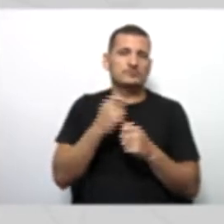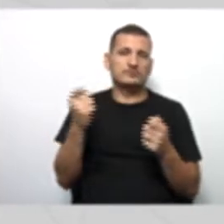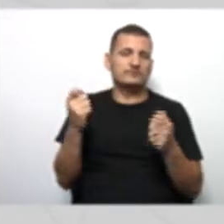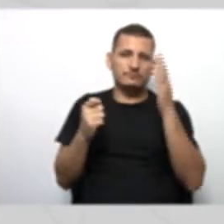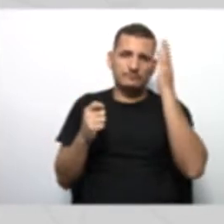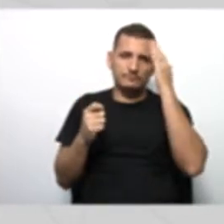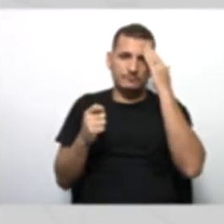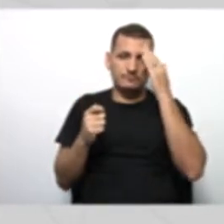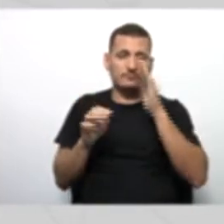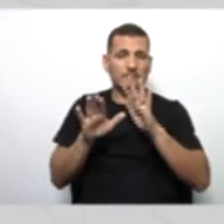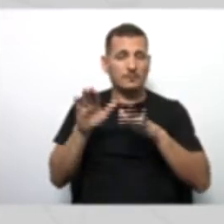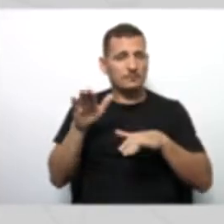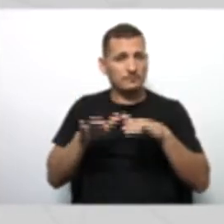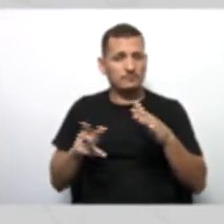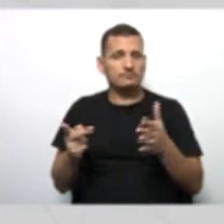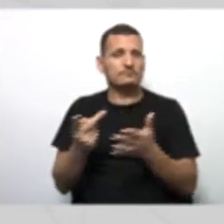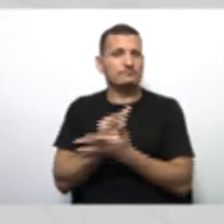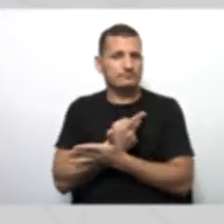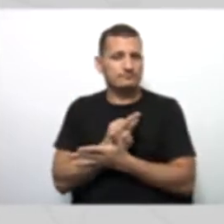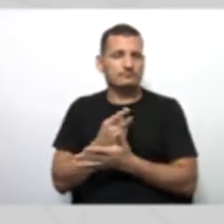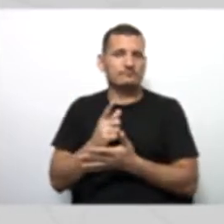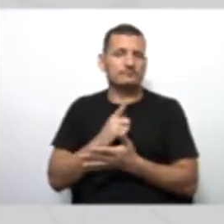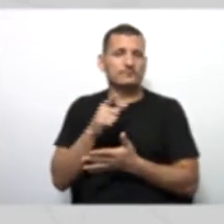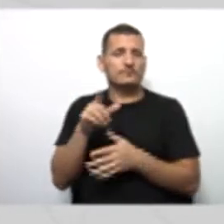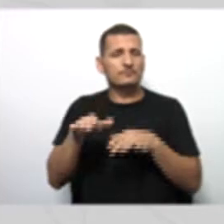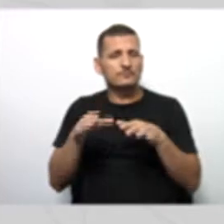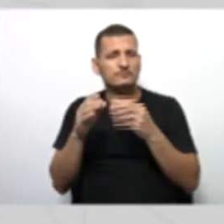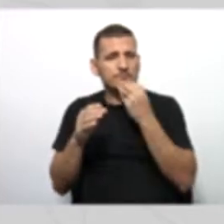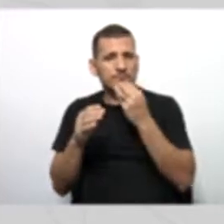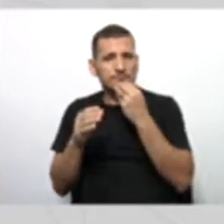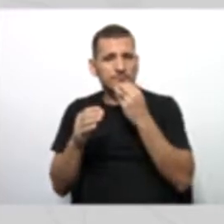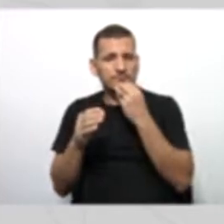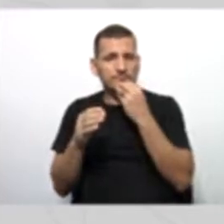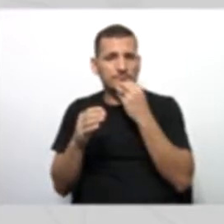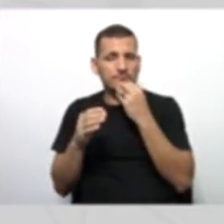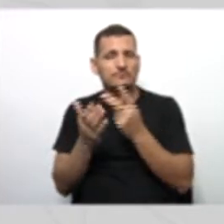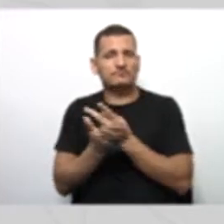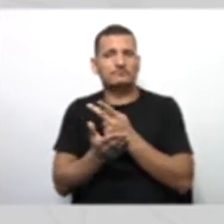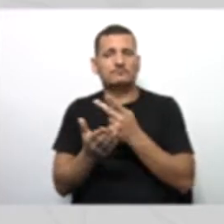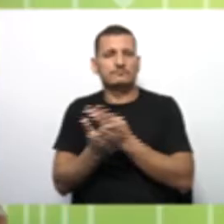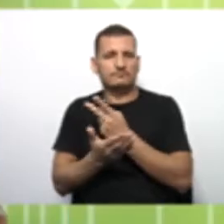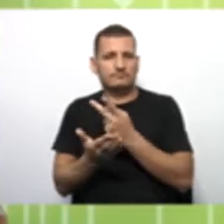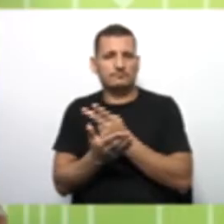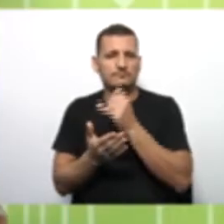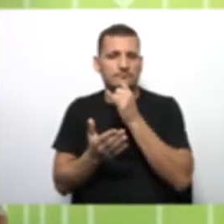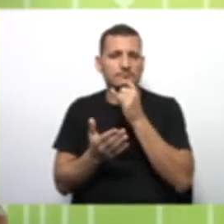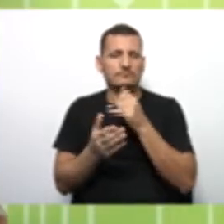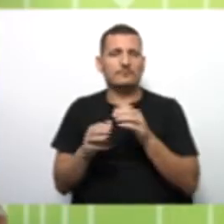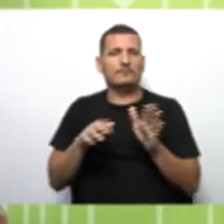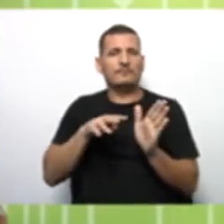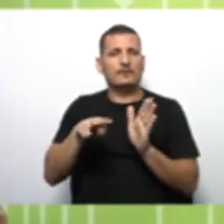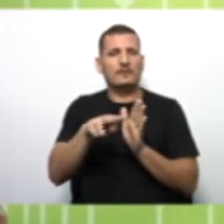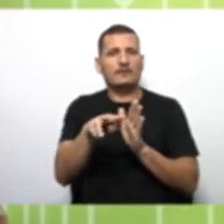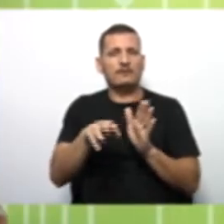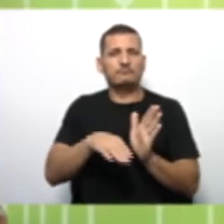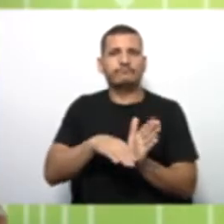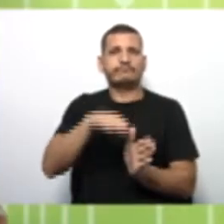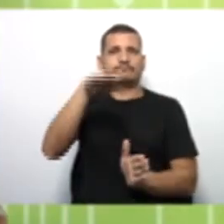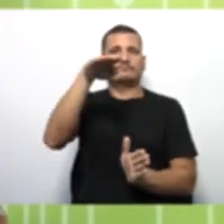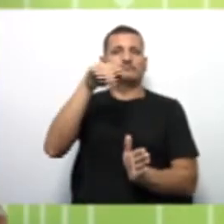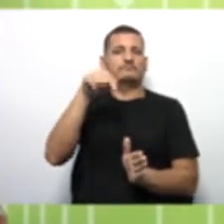vezes acontecem e você tem ali a chance, a oportunidade de algo ocorrer errado. Por exemplo, enchente do Rio Madeira. Não é algo